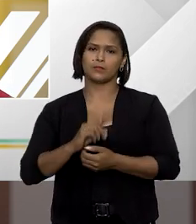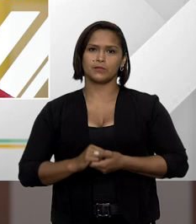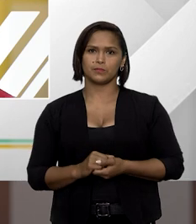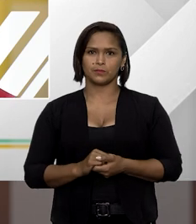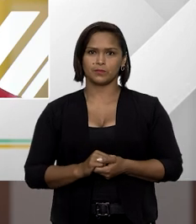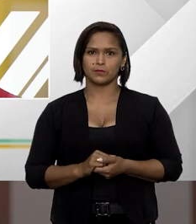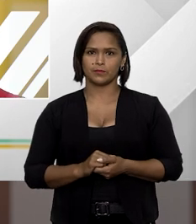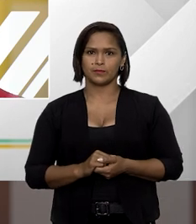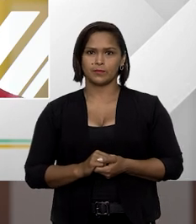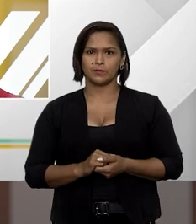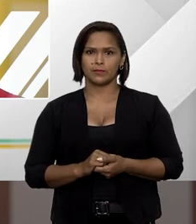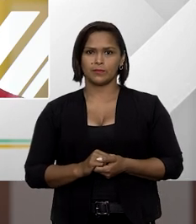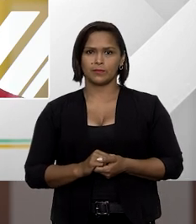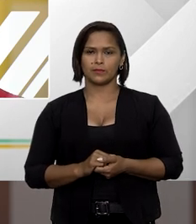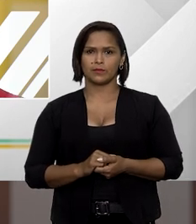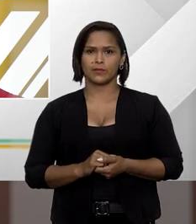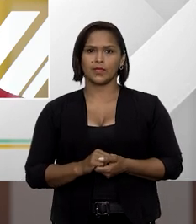favor.